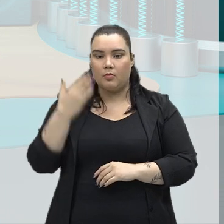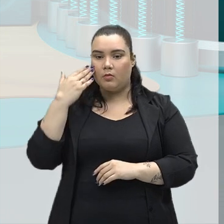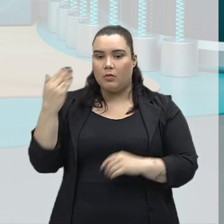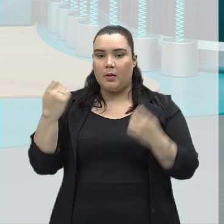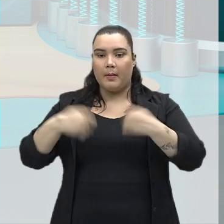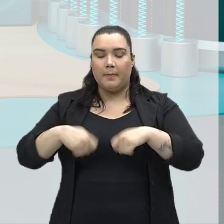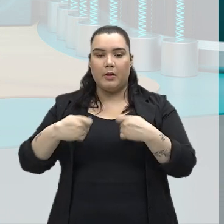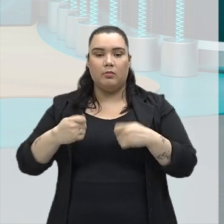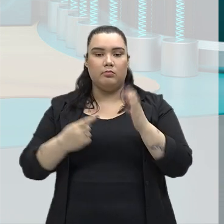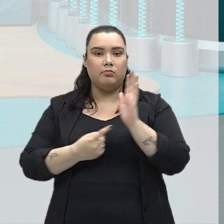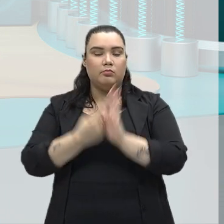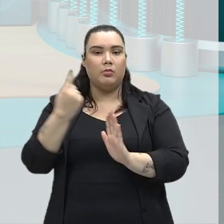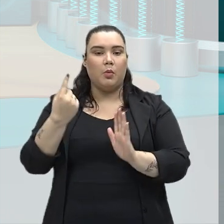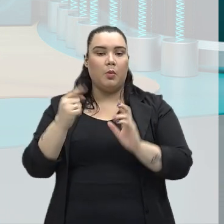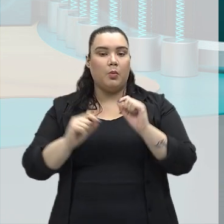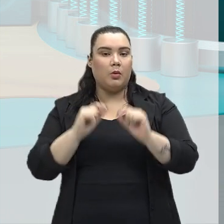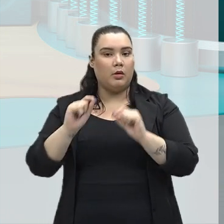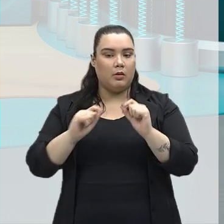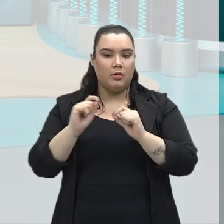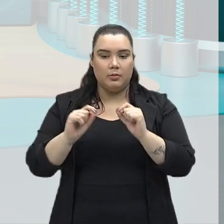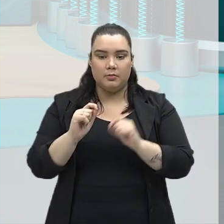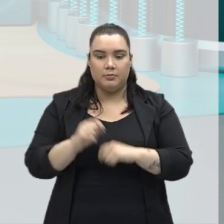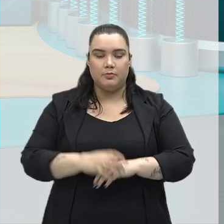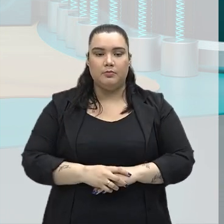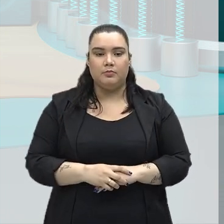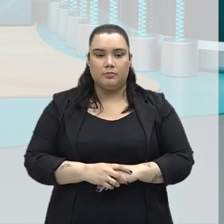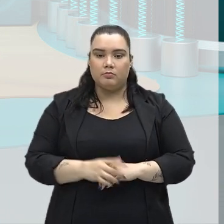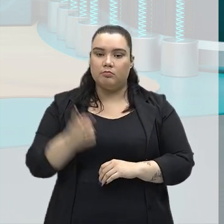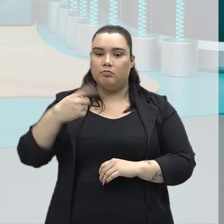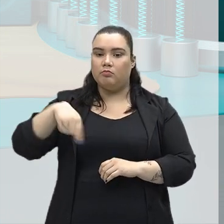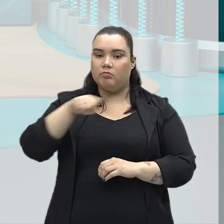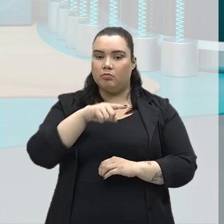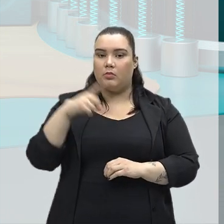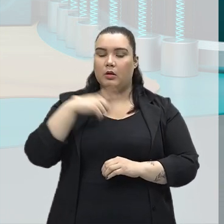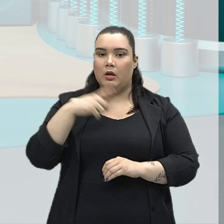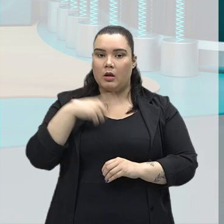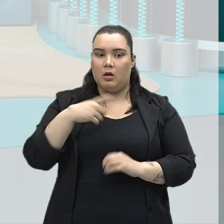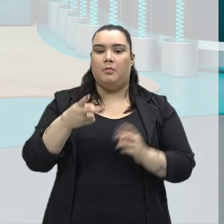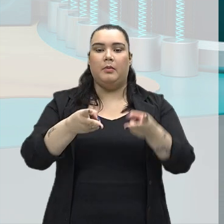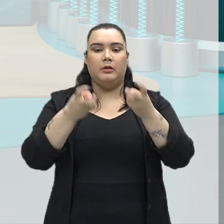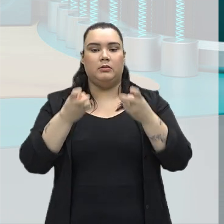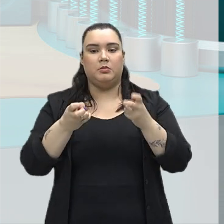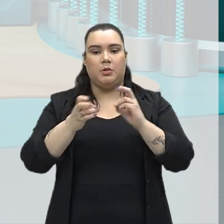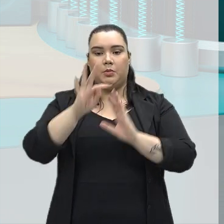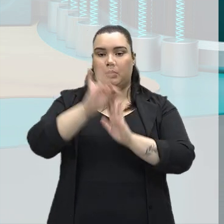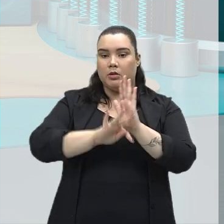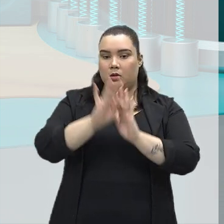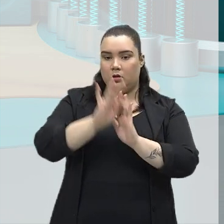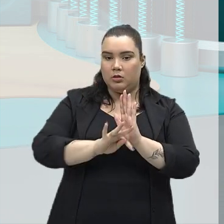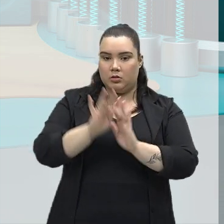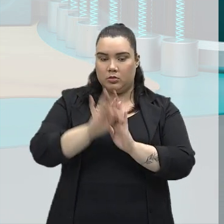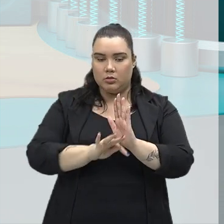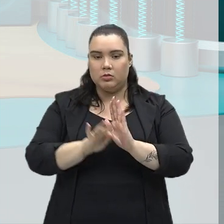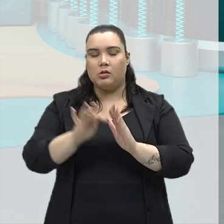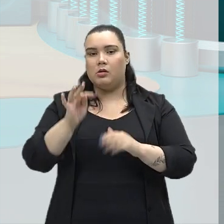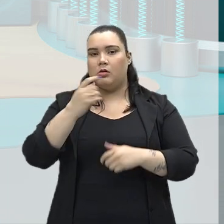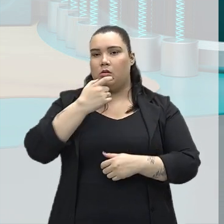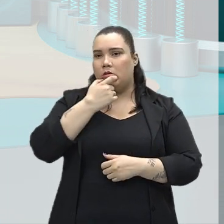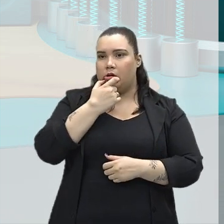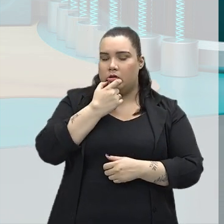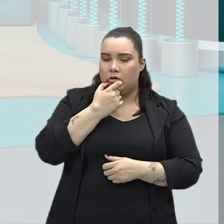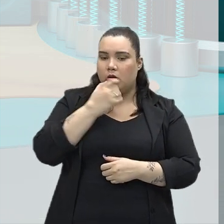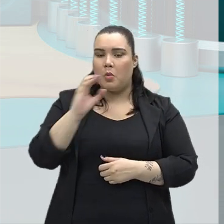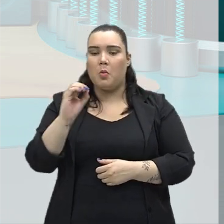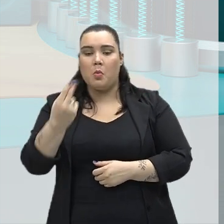fazer primeiramente, tá bom? Quando vocês se depararem com um texto em língua inglesa ou até